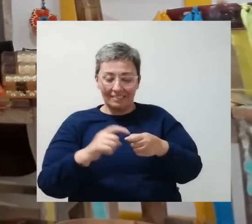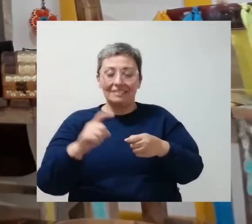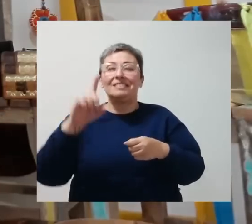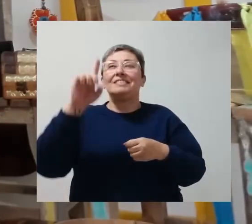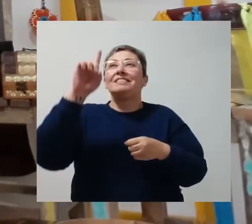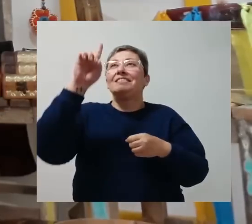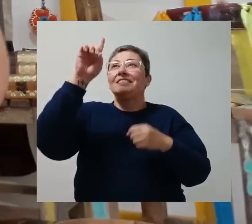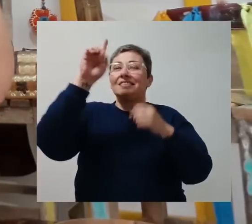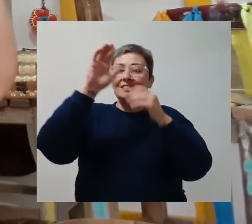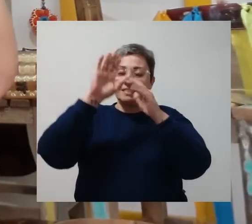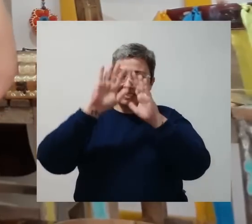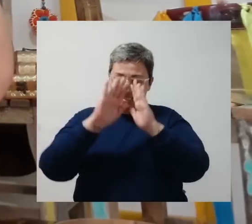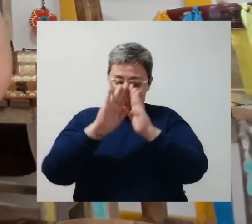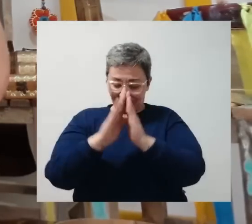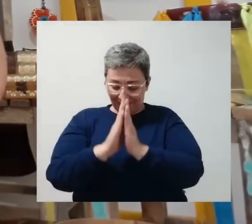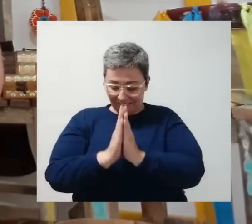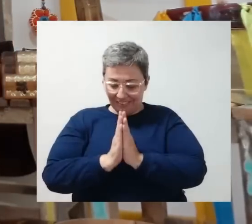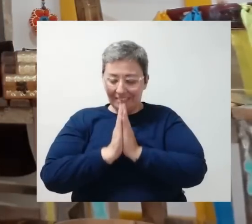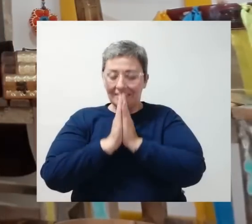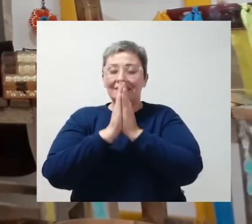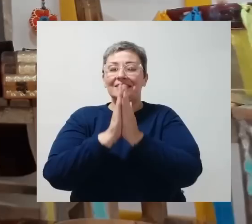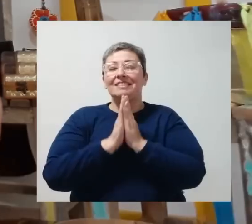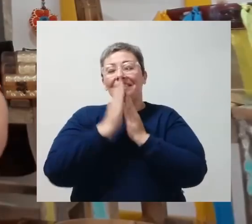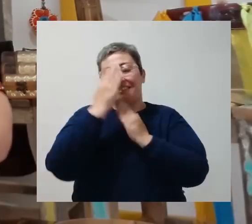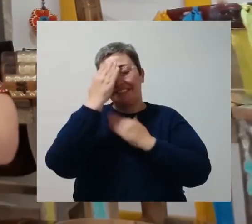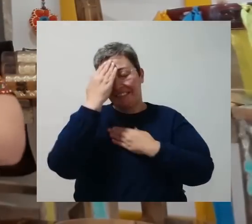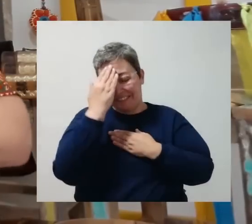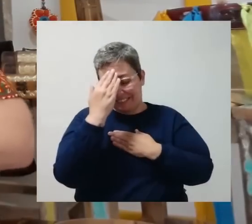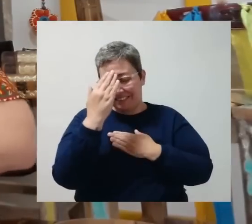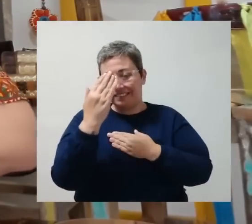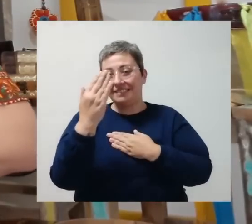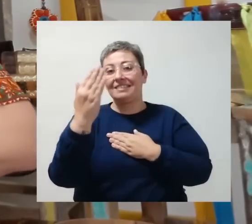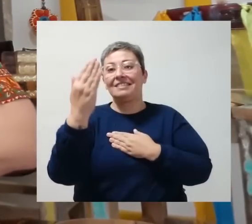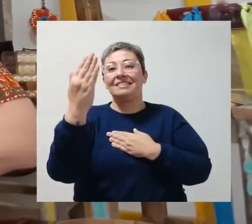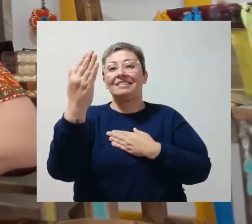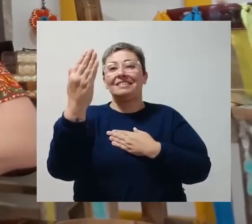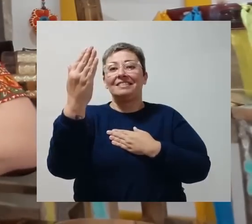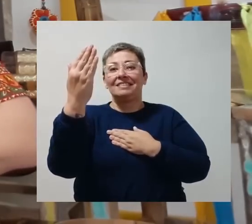voltar, e a Deus do céu vamos